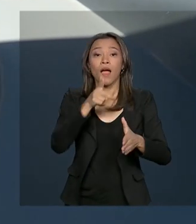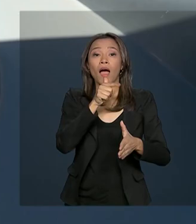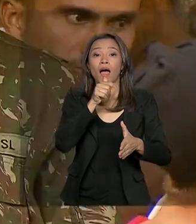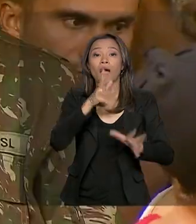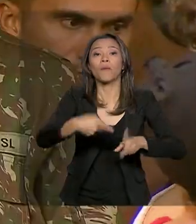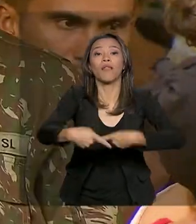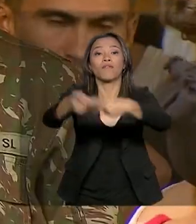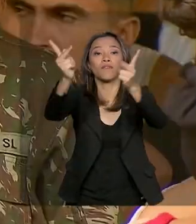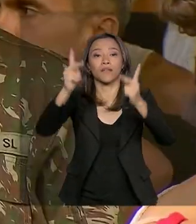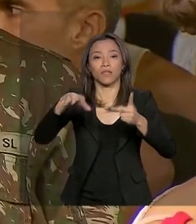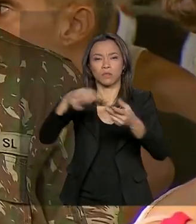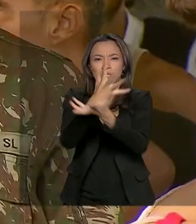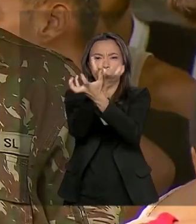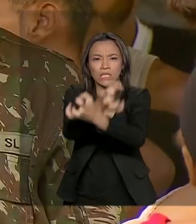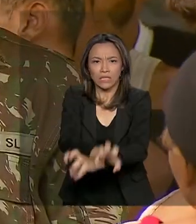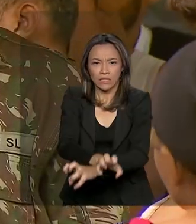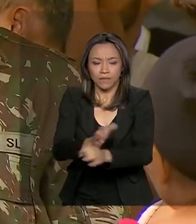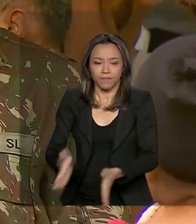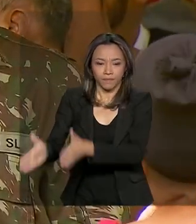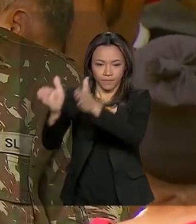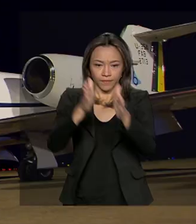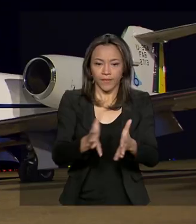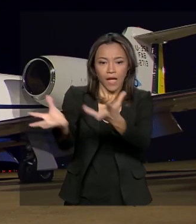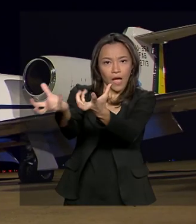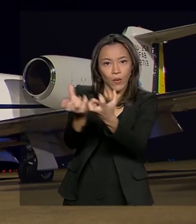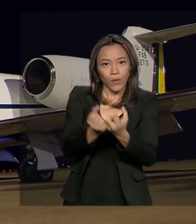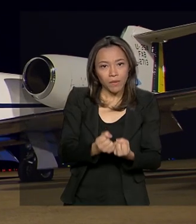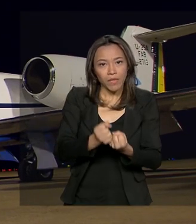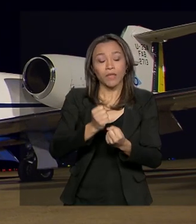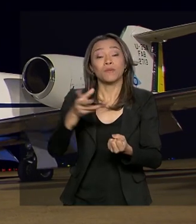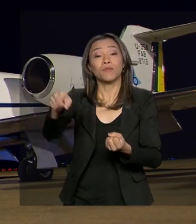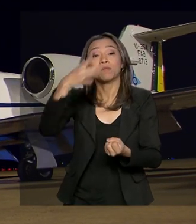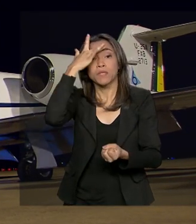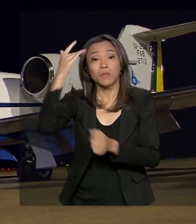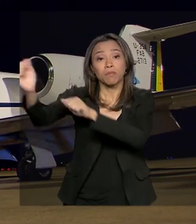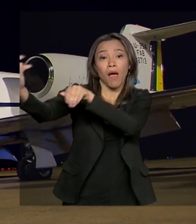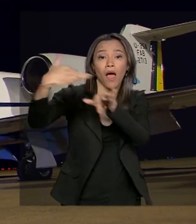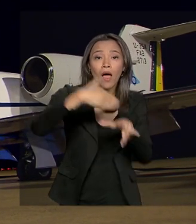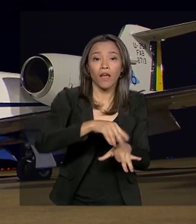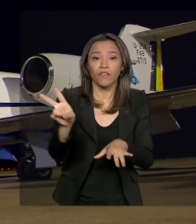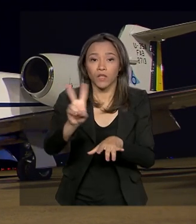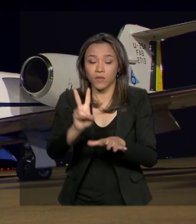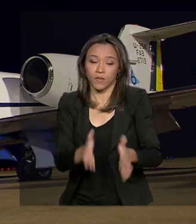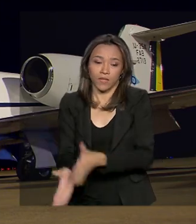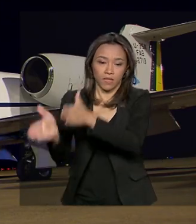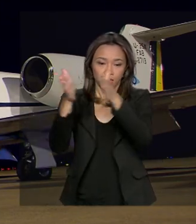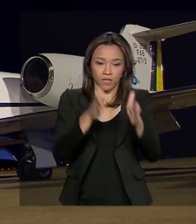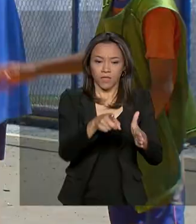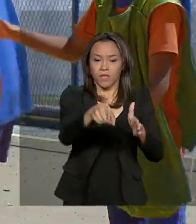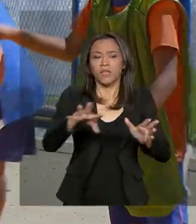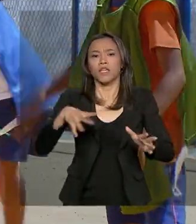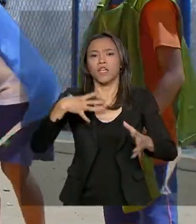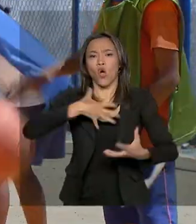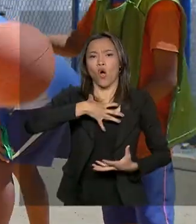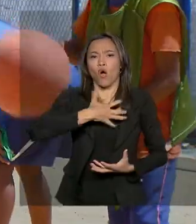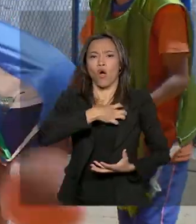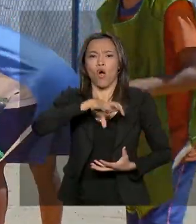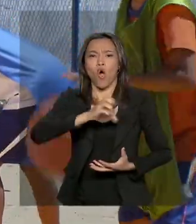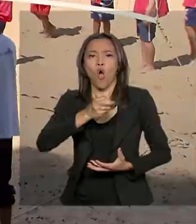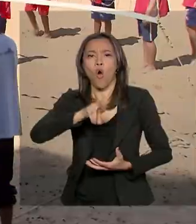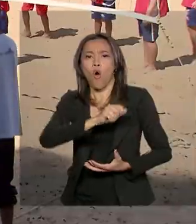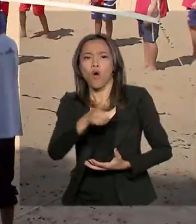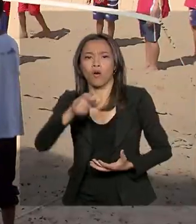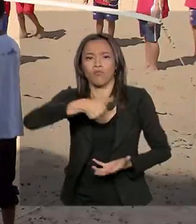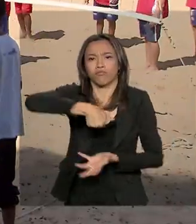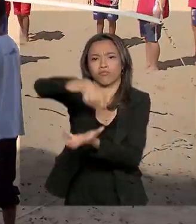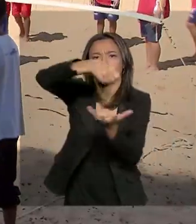semiárido, acolhimento de imigrantes venezuelanos, apoio logístico para transplantes de órgãos humanos. Esporte que